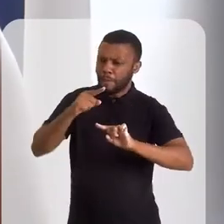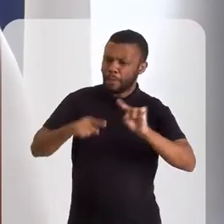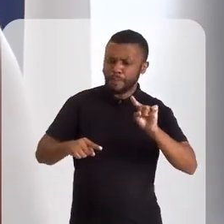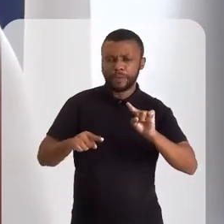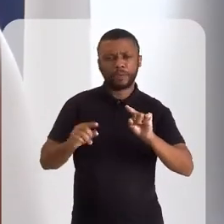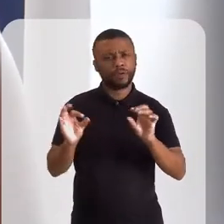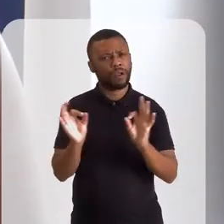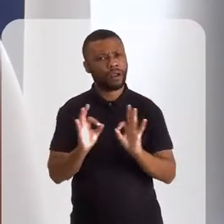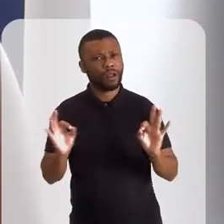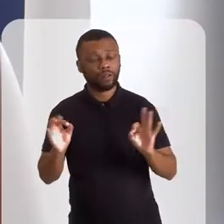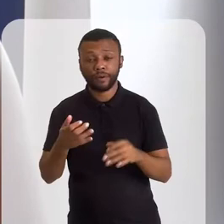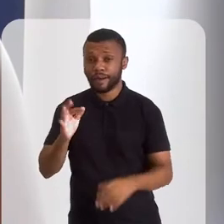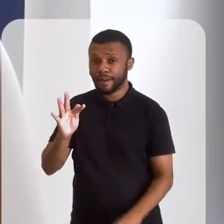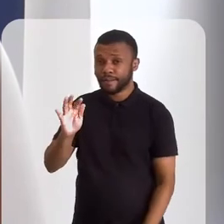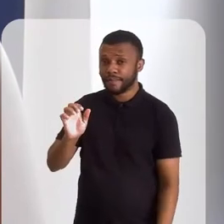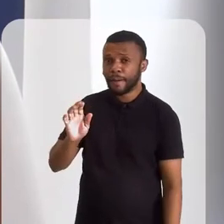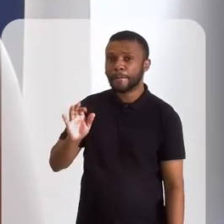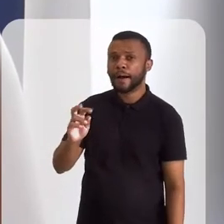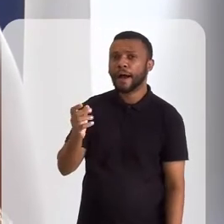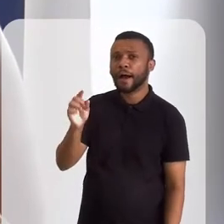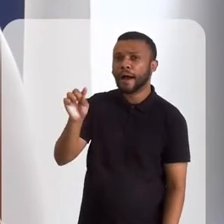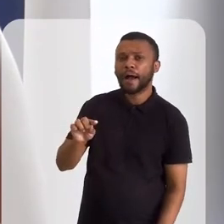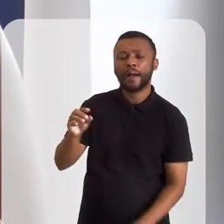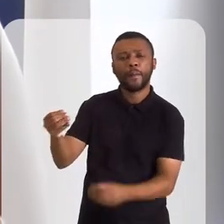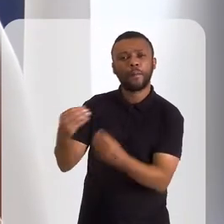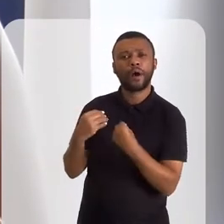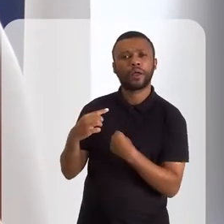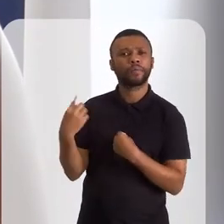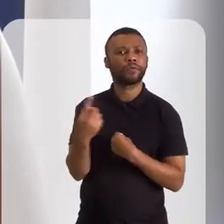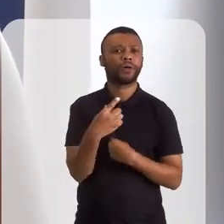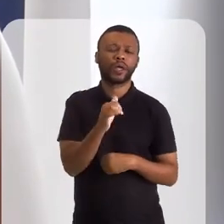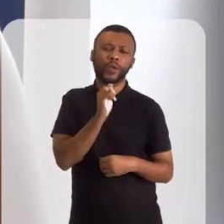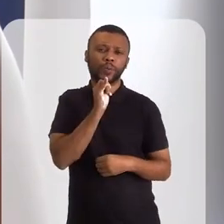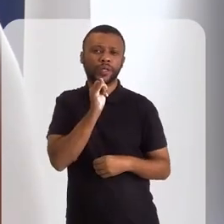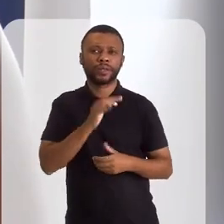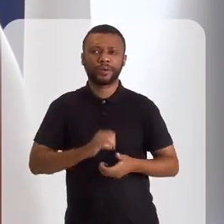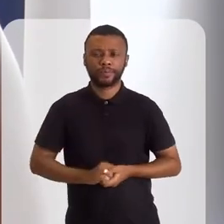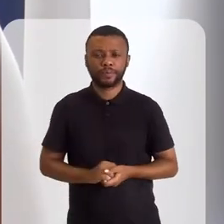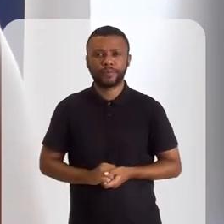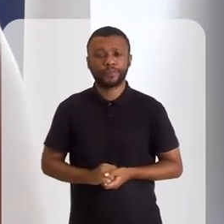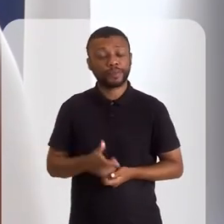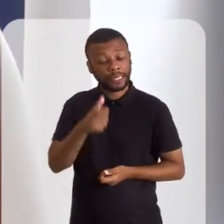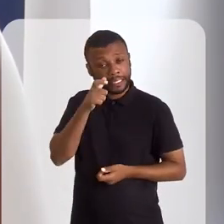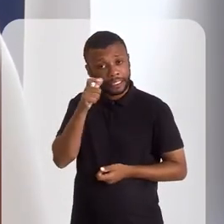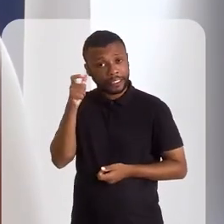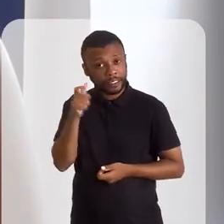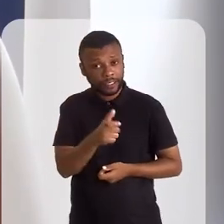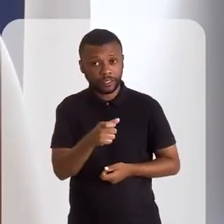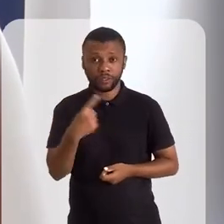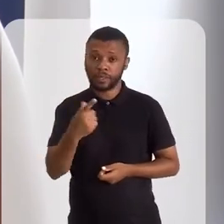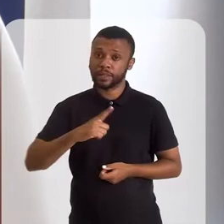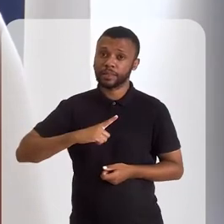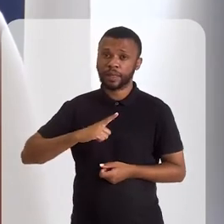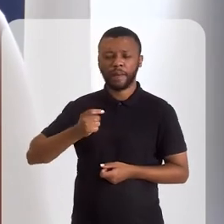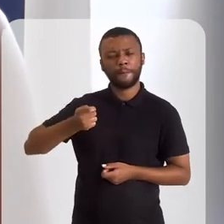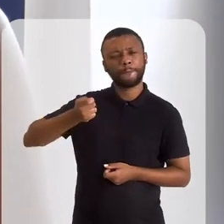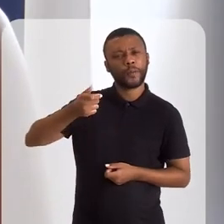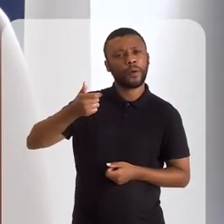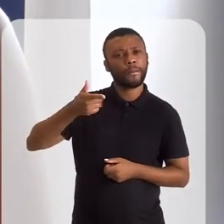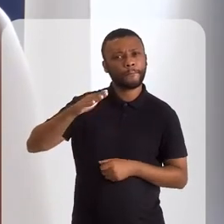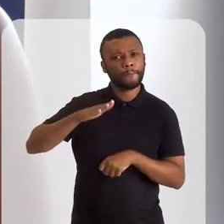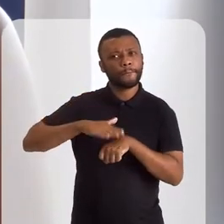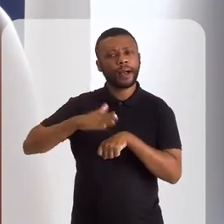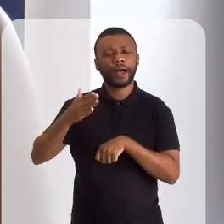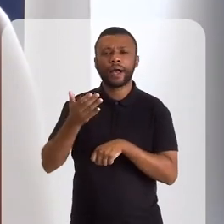a gente não tem essa parte de restrição. Mas lá, Abdul Bahá traz para a gente alguns ensinamentos, por exemplo, de... Ah,